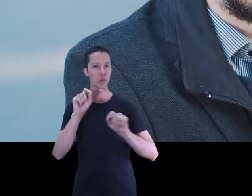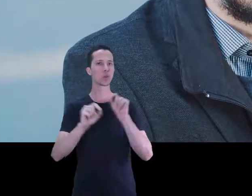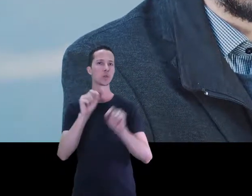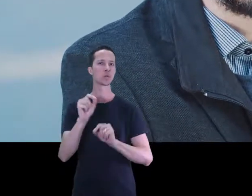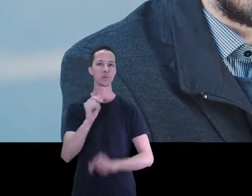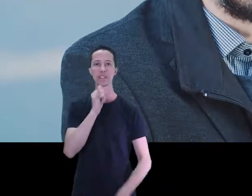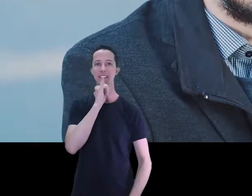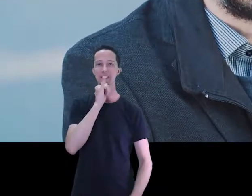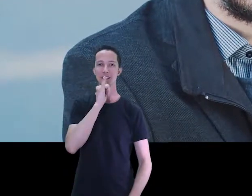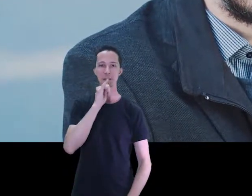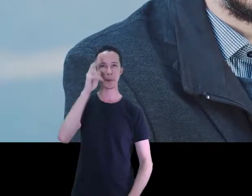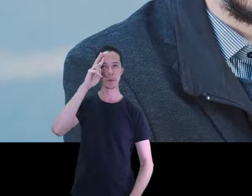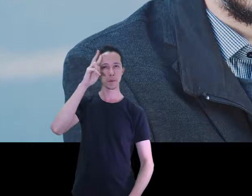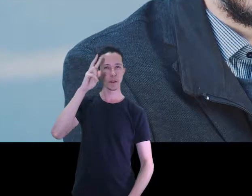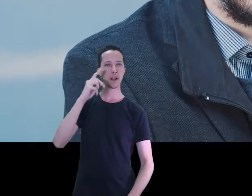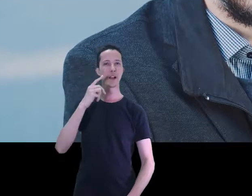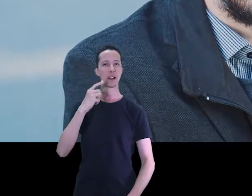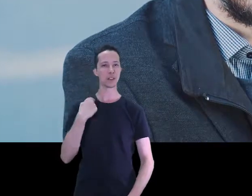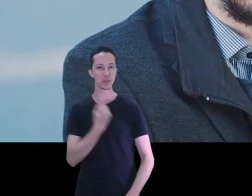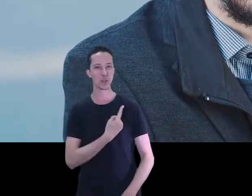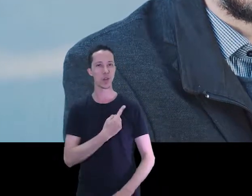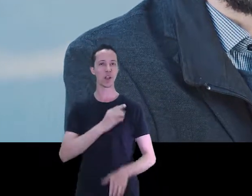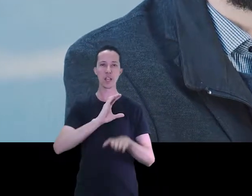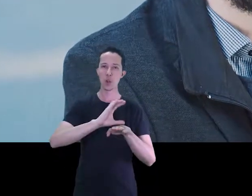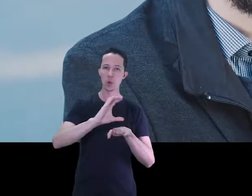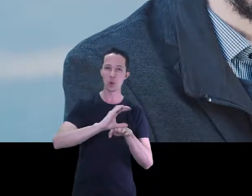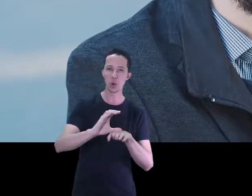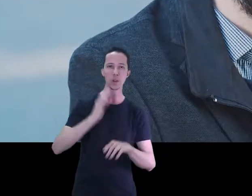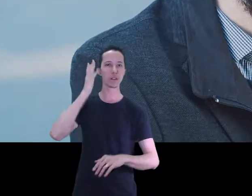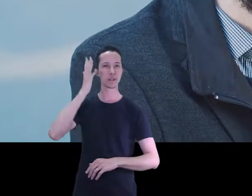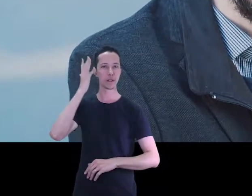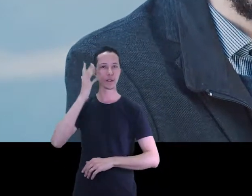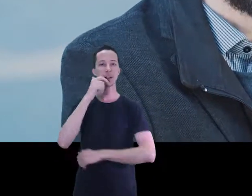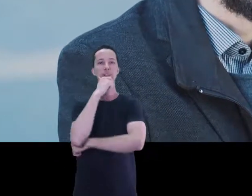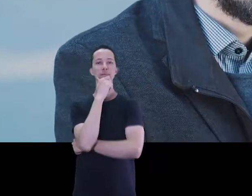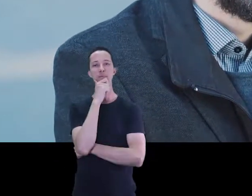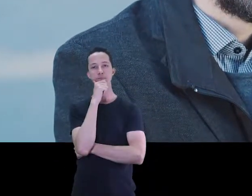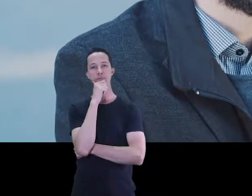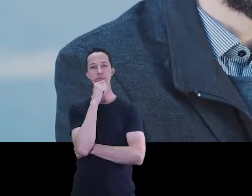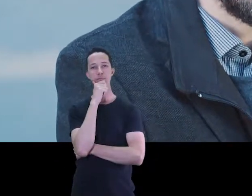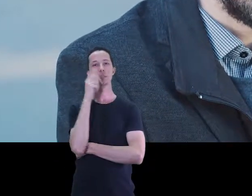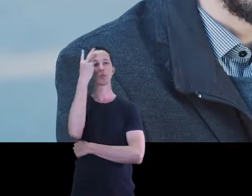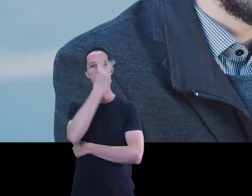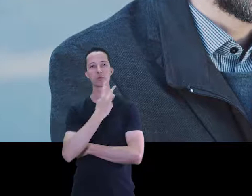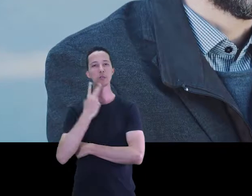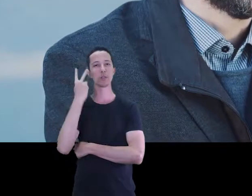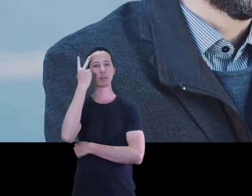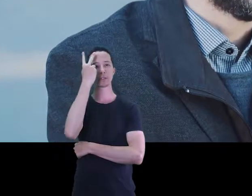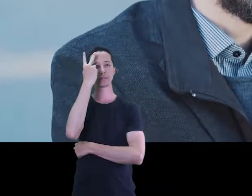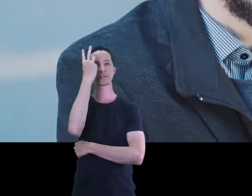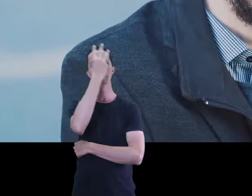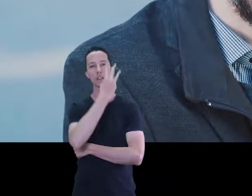isso, nós adultos, é lembrar de quando a gente está fazendo um curso, está assistindo uma palestra e